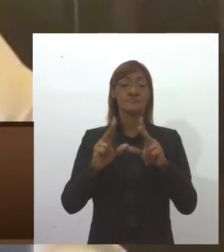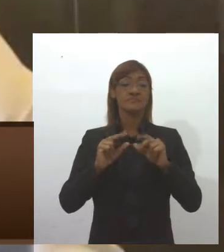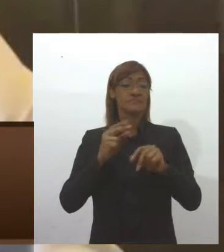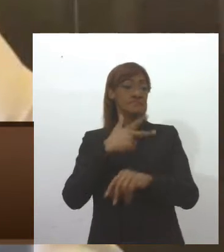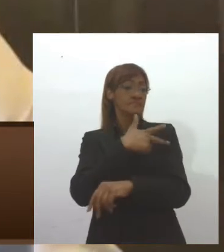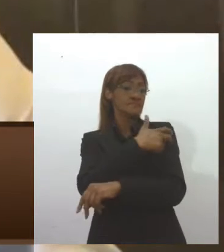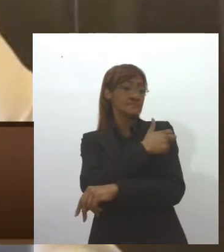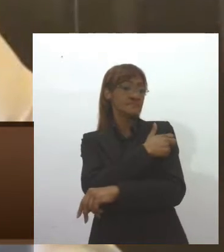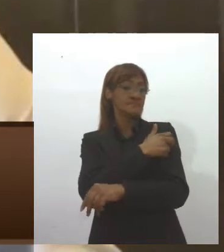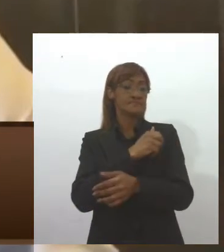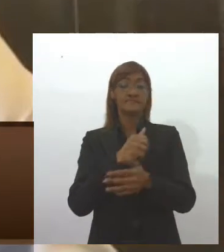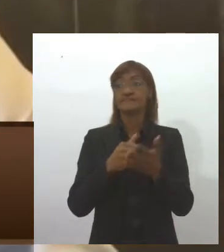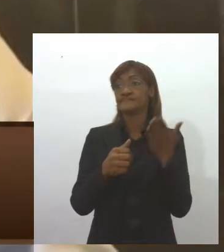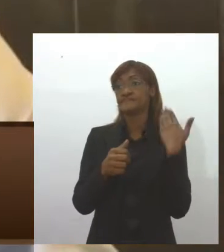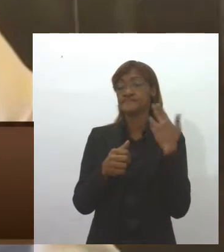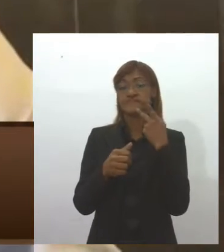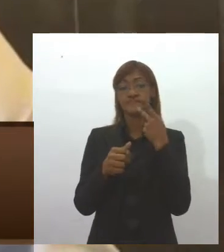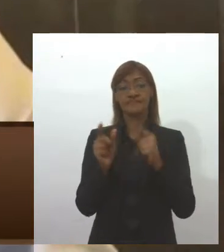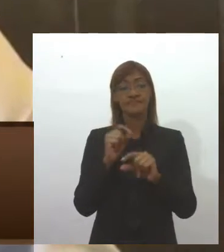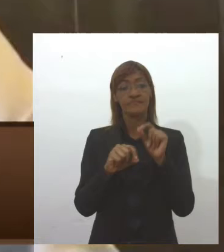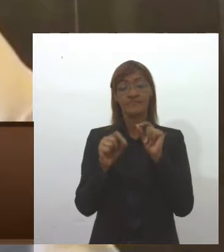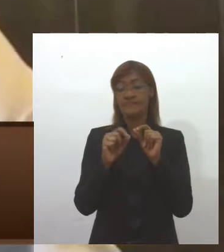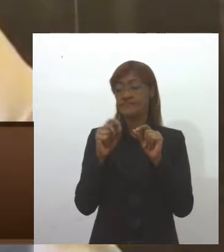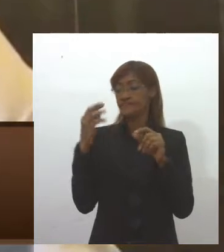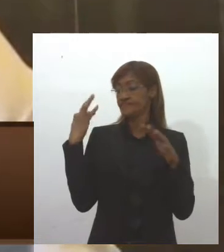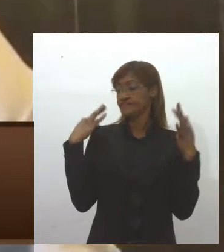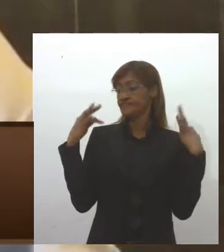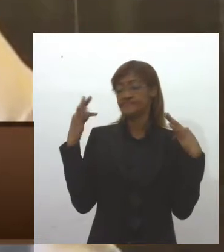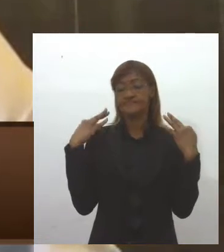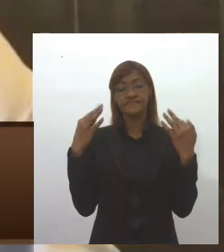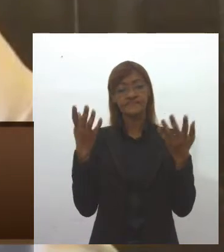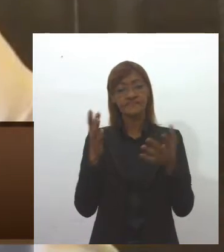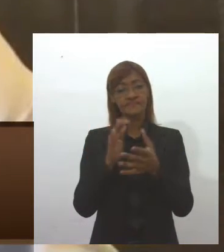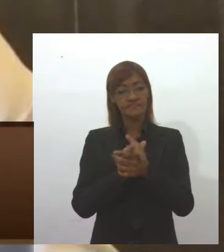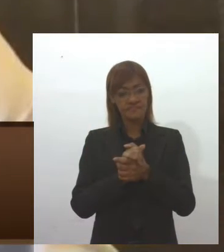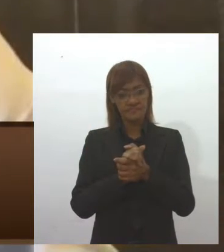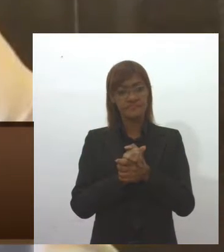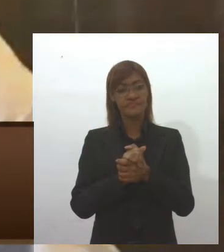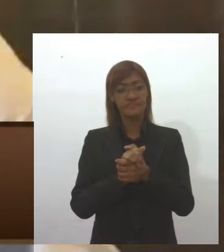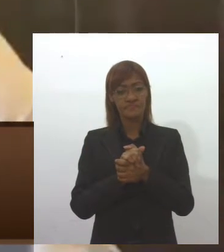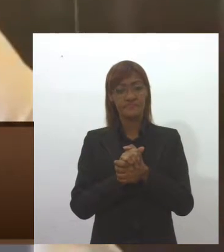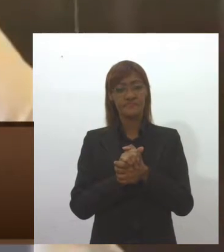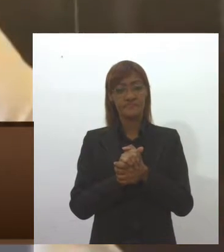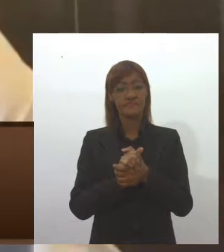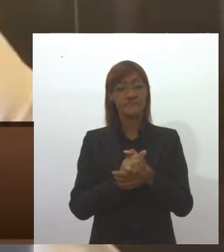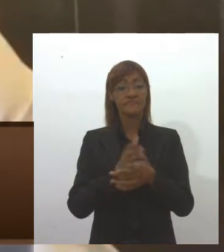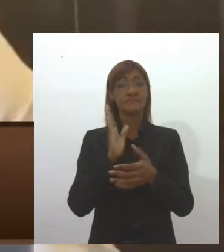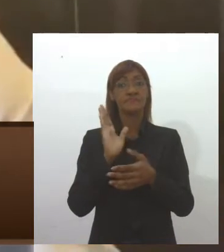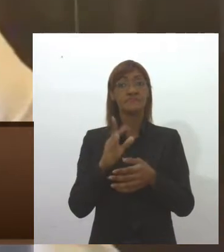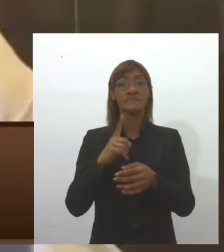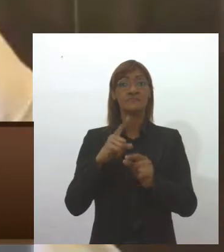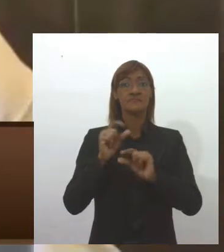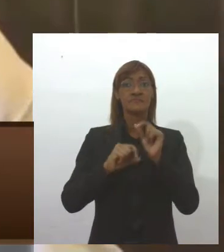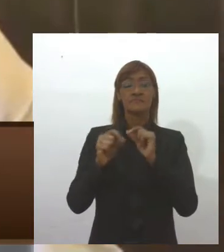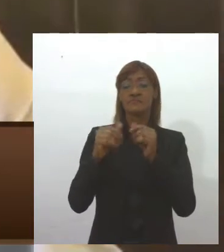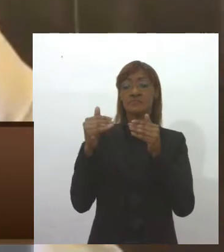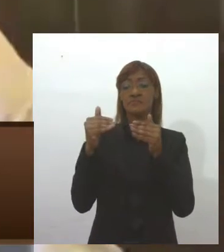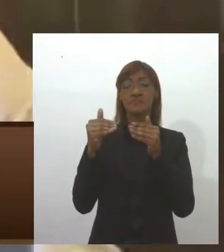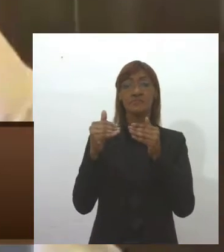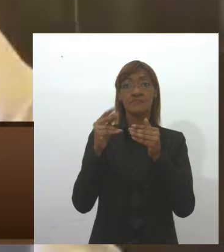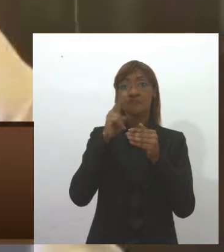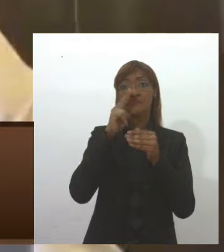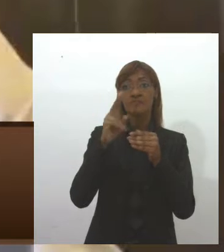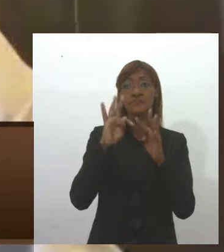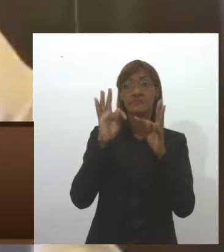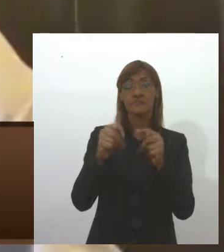dizia nas minhas falas que o turismo, o retorno do turismo, ele vai ser diretamente ligado à força da vacina.